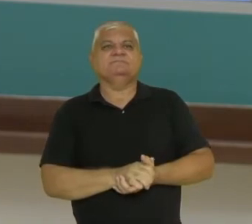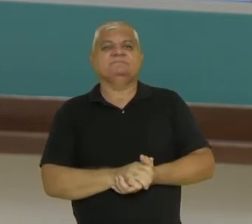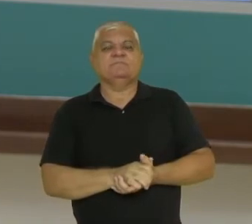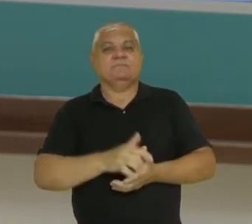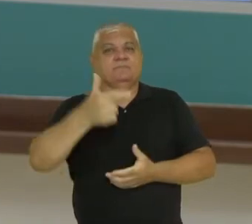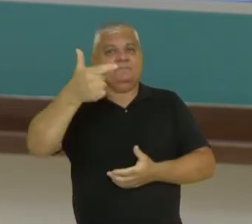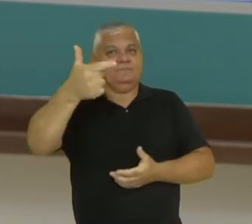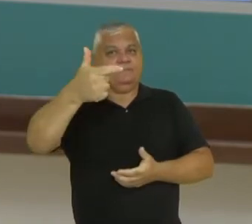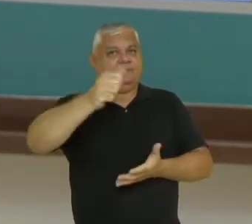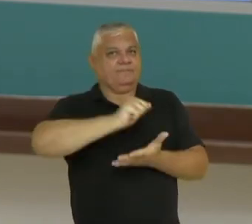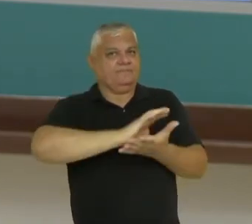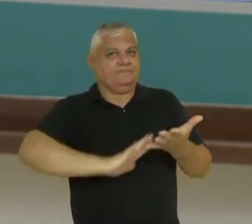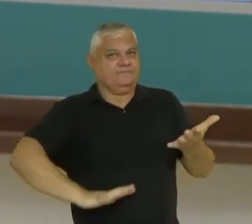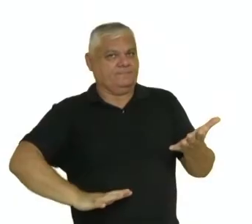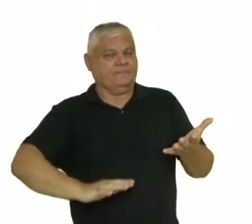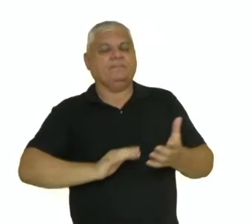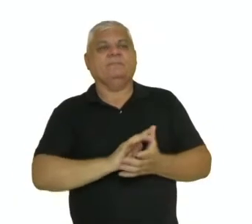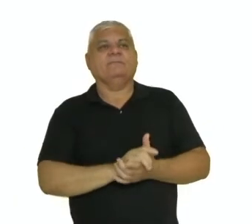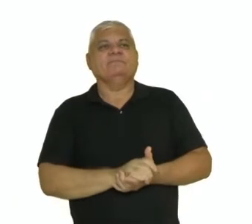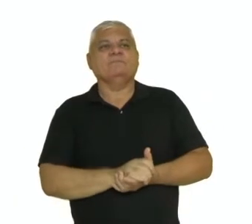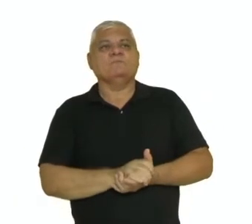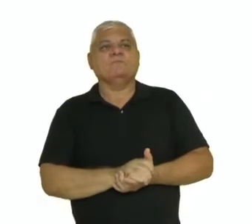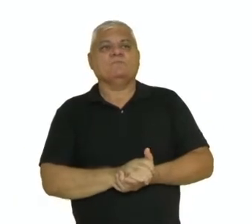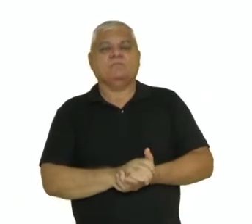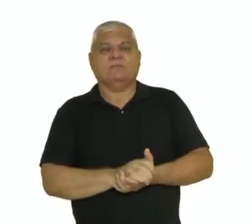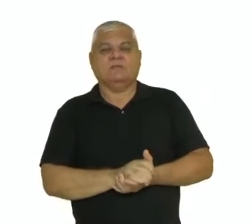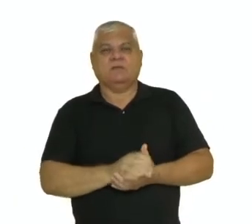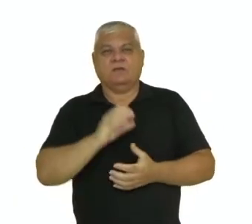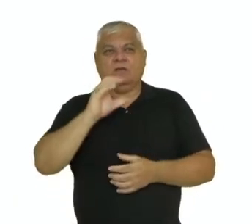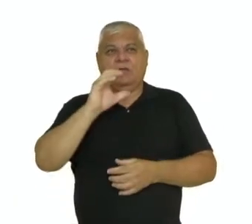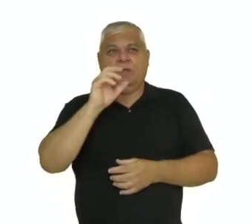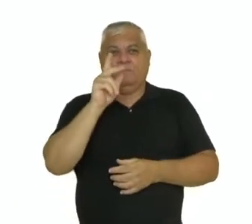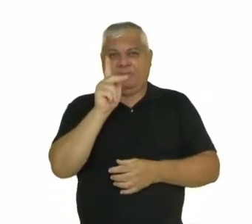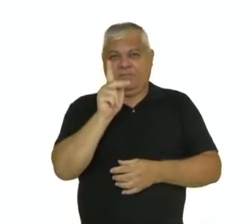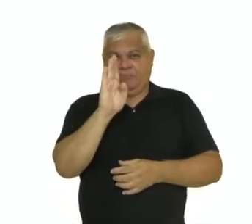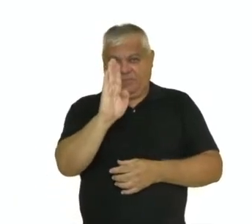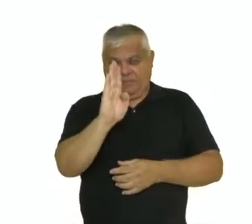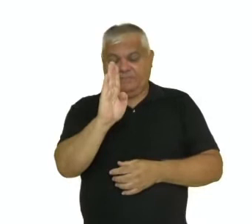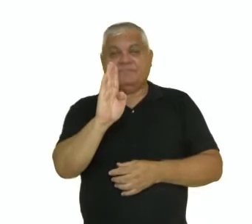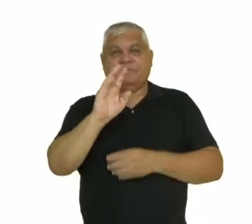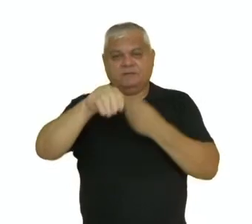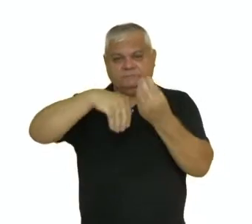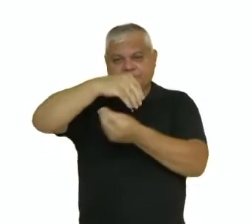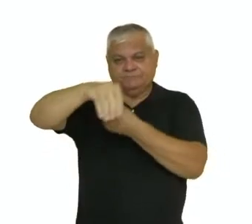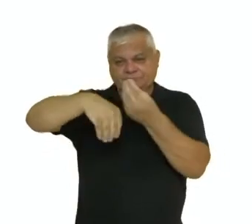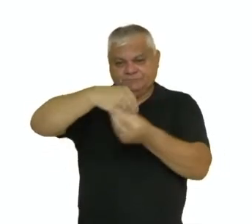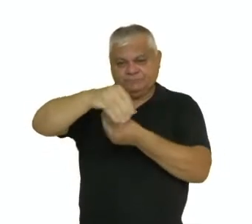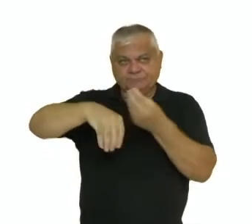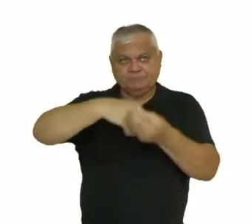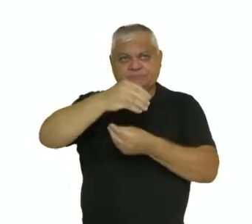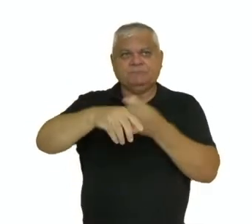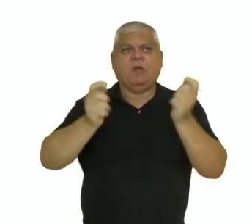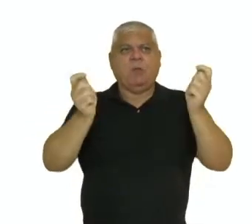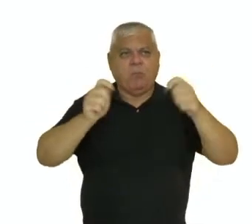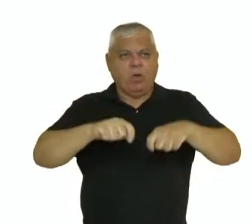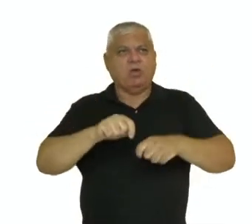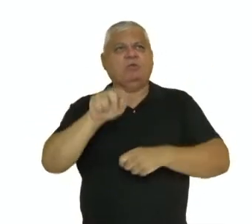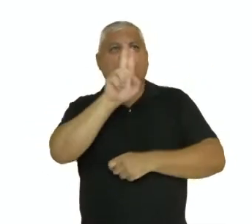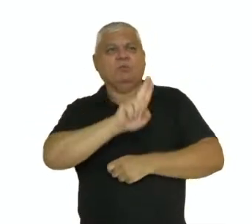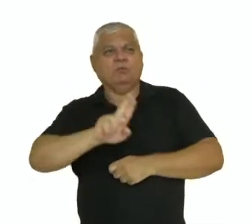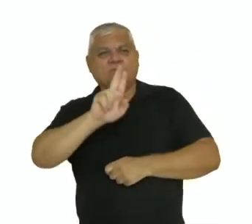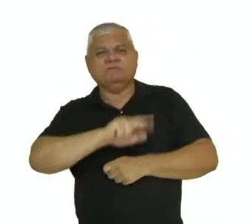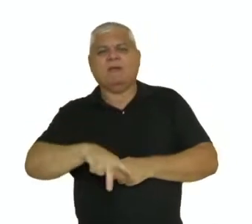Vamos para a atividade 2 agora? Olha só. O chumbo é capaz de reagir com óxido de chumbo e com